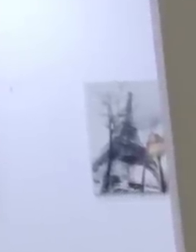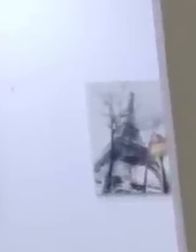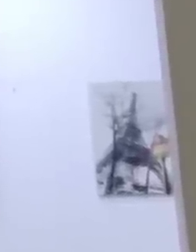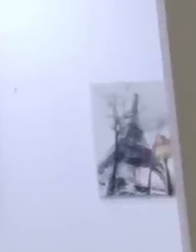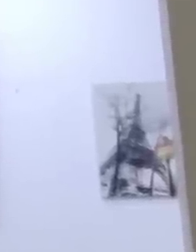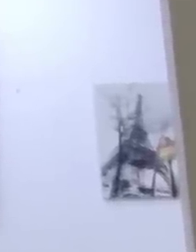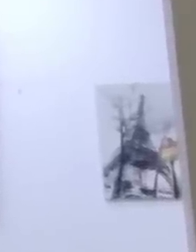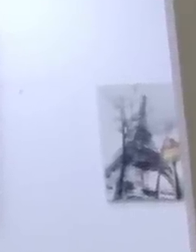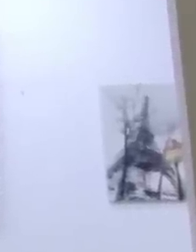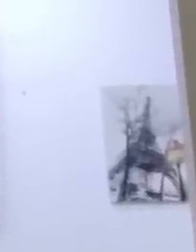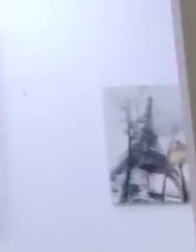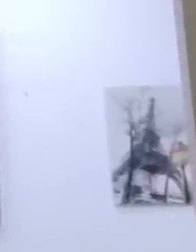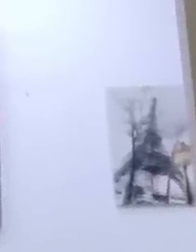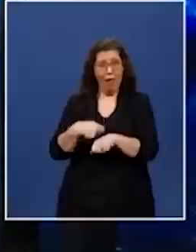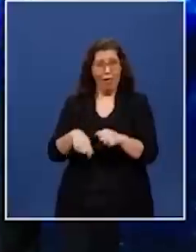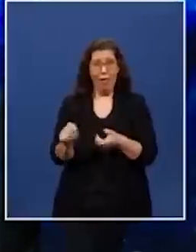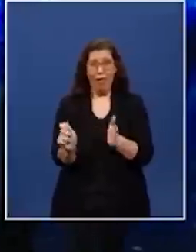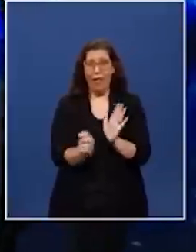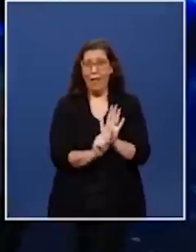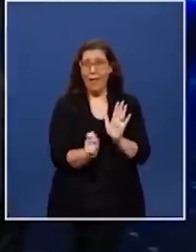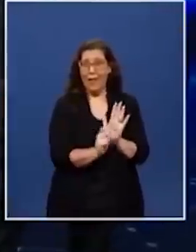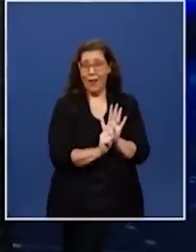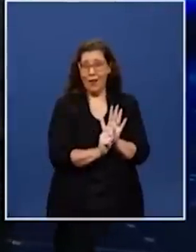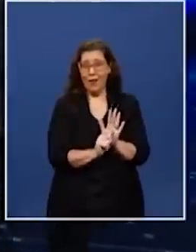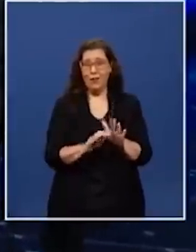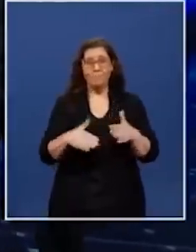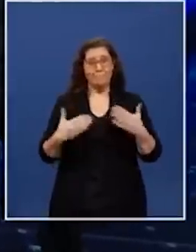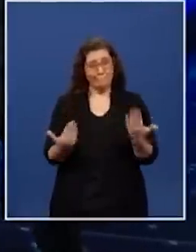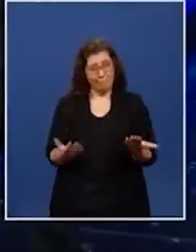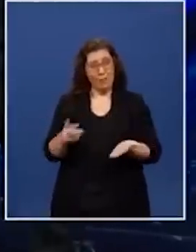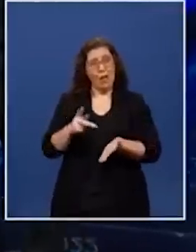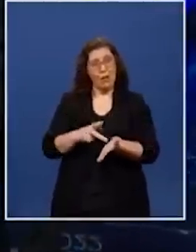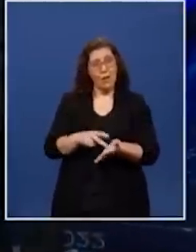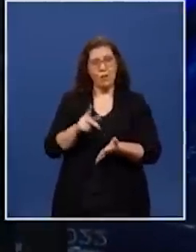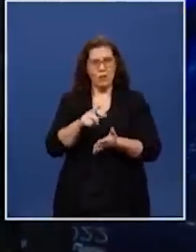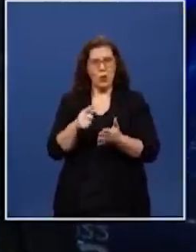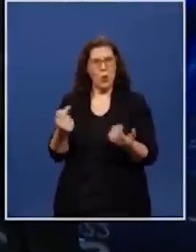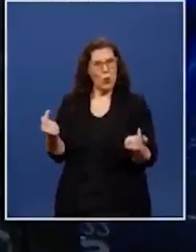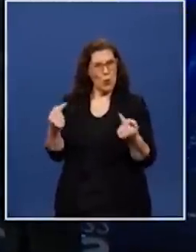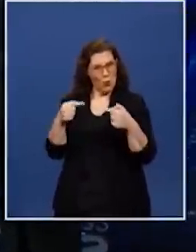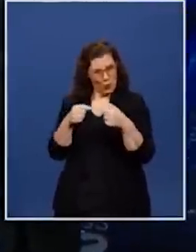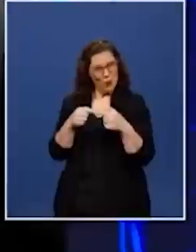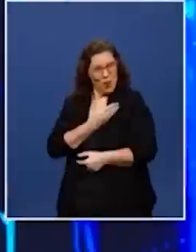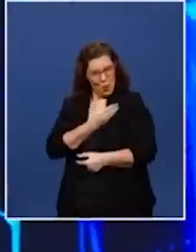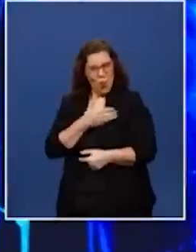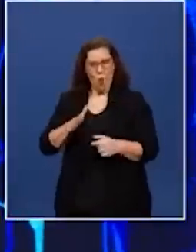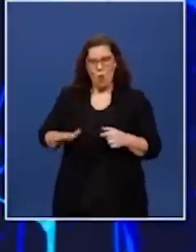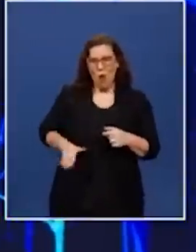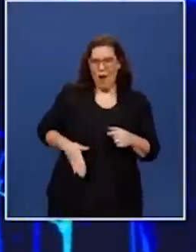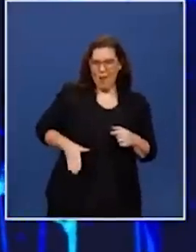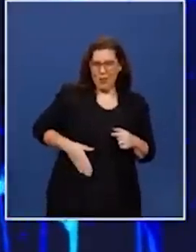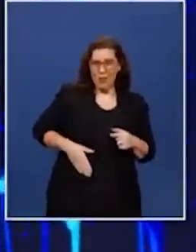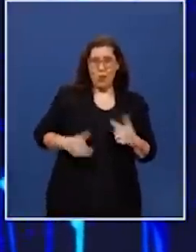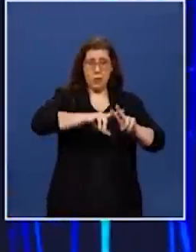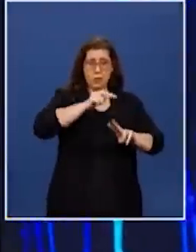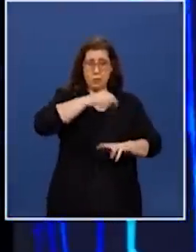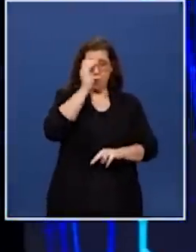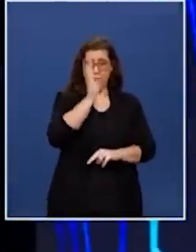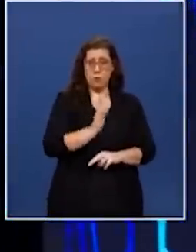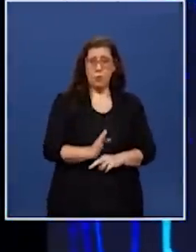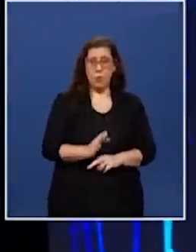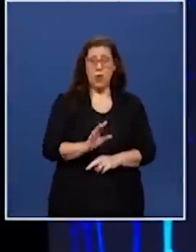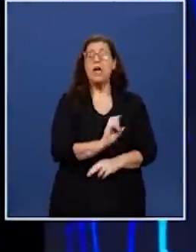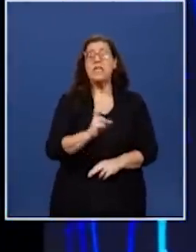nele no primeiro turno dessas eleições. Tanto é verdade a sua afinidade com traficantes, com bandidos, que nos presídios do Brasil,